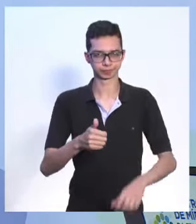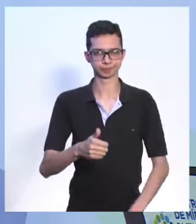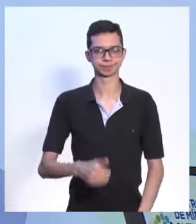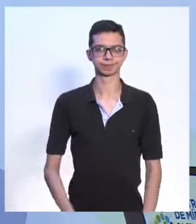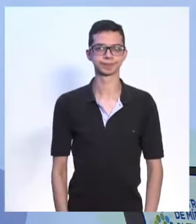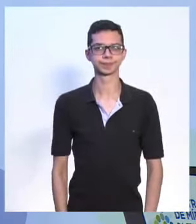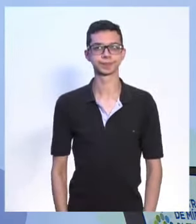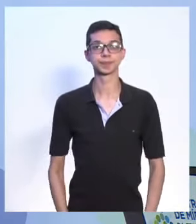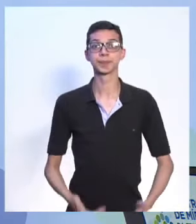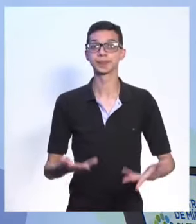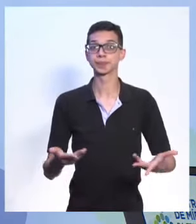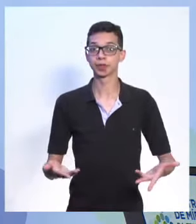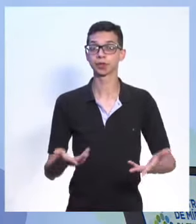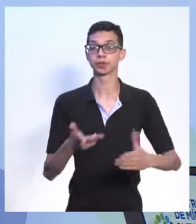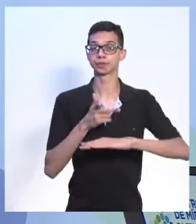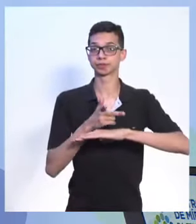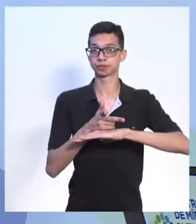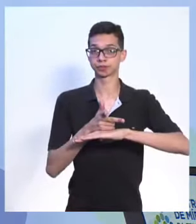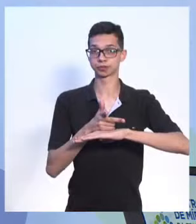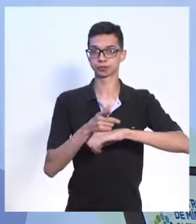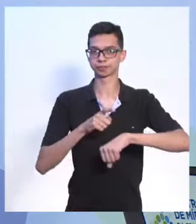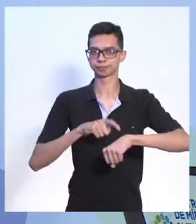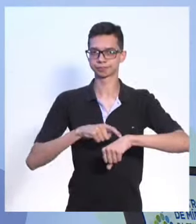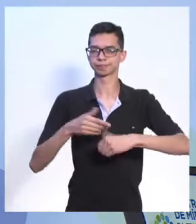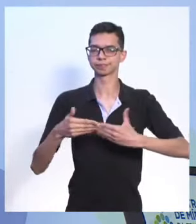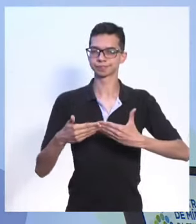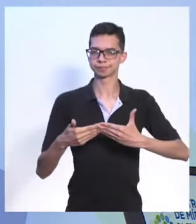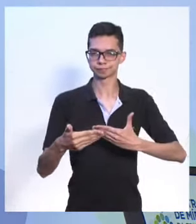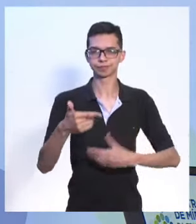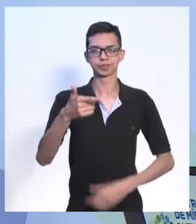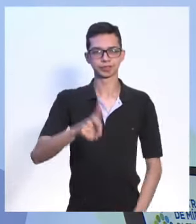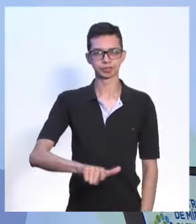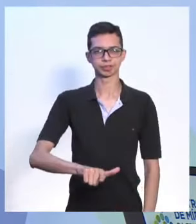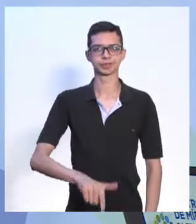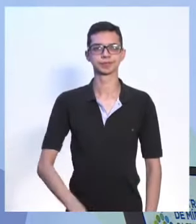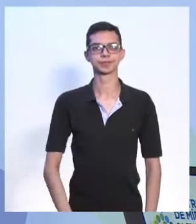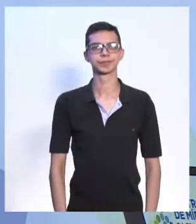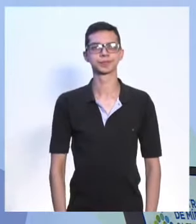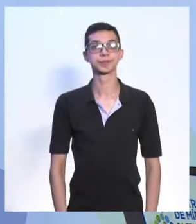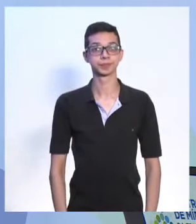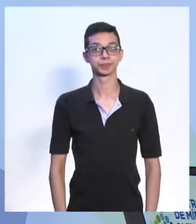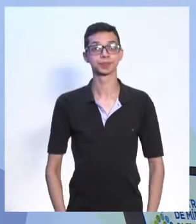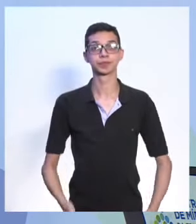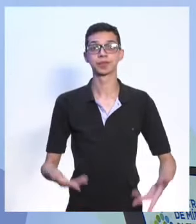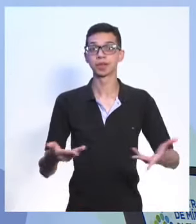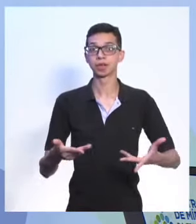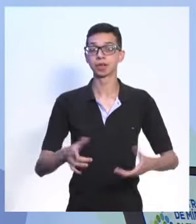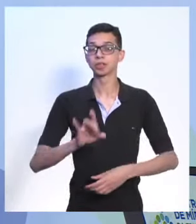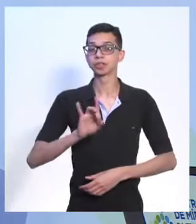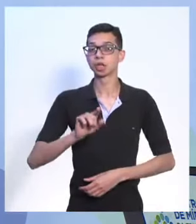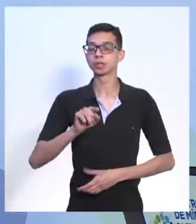bem? Então, video time again, hora do vídeo mais uma vez. Just watch. Agora é só